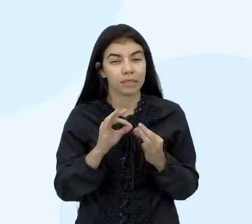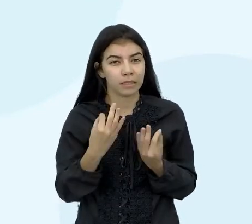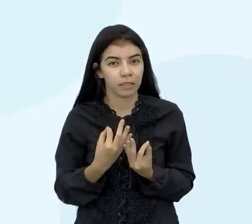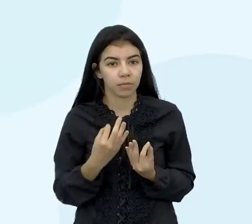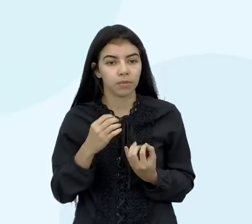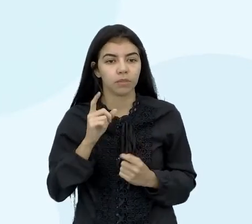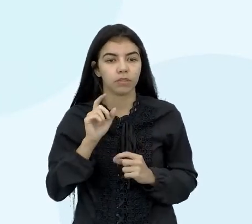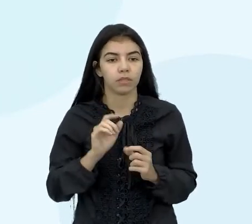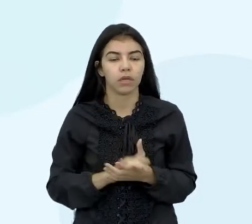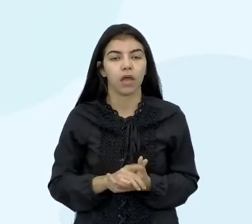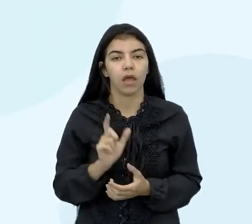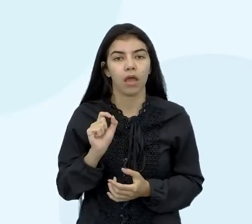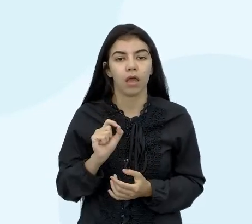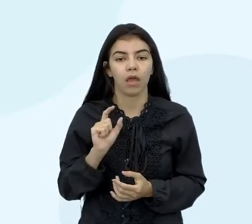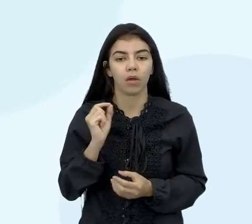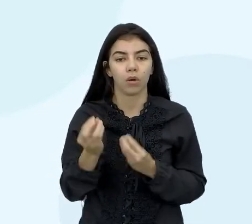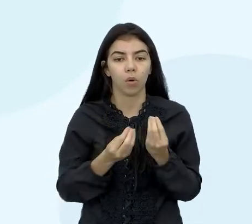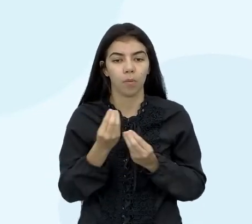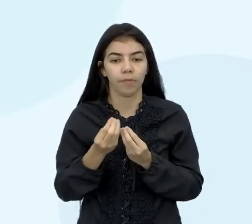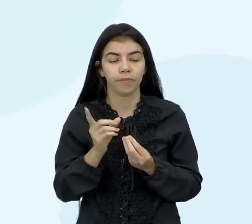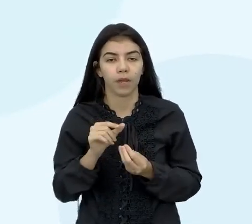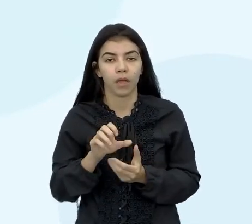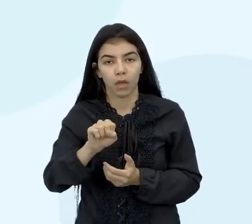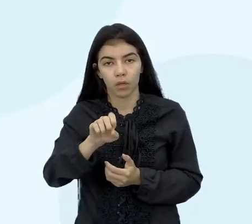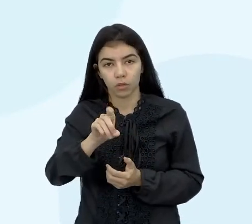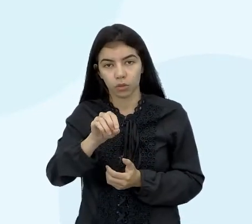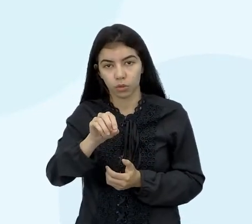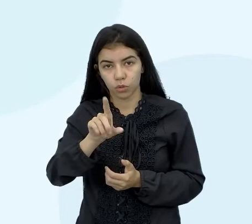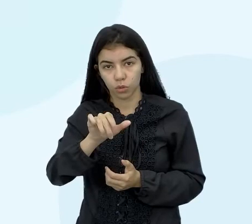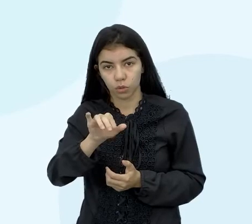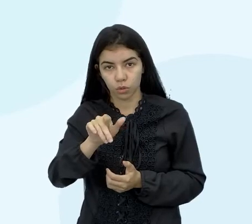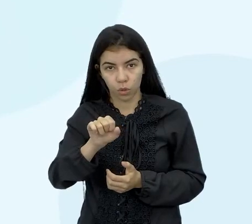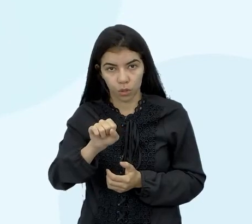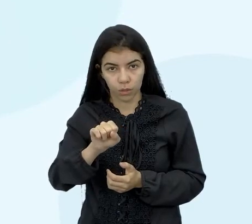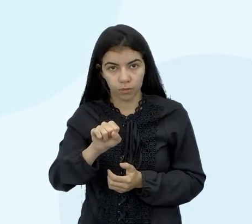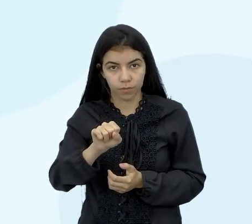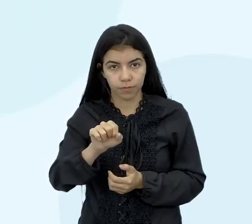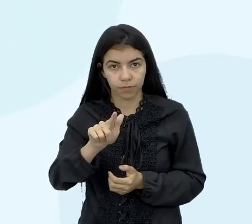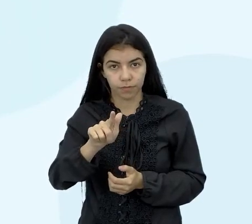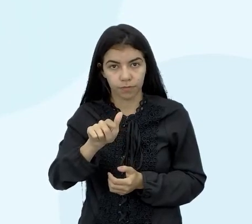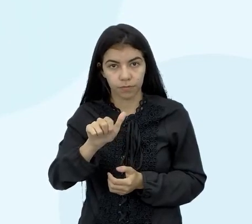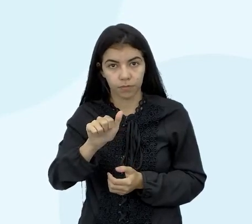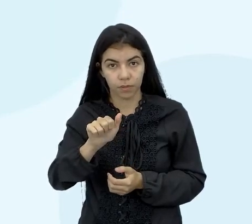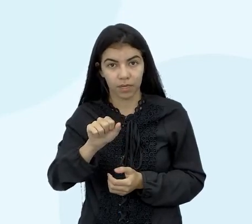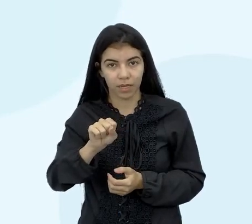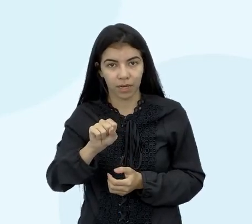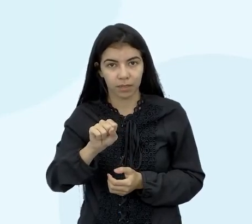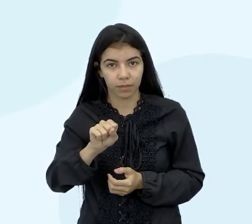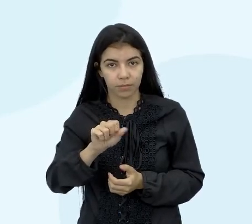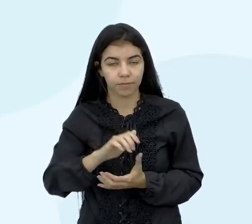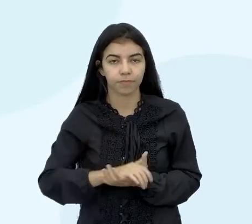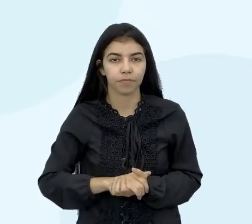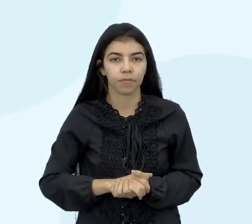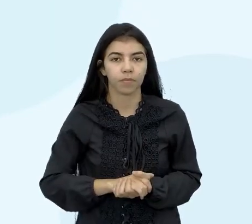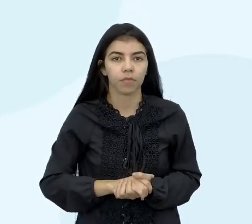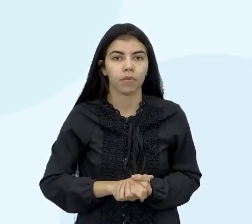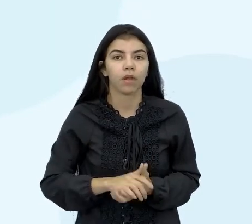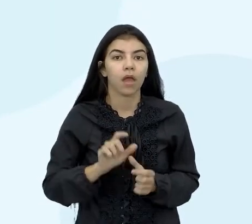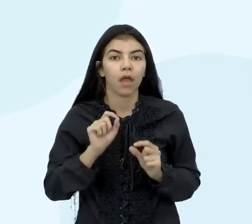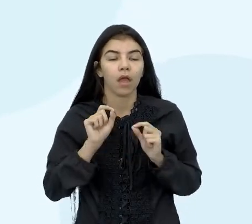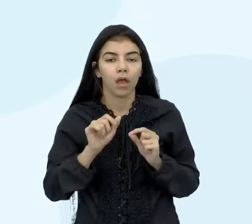pode também utilizar a separação de sólido e gás. Vou dar um exemplo. Quando você vai